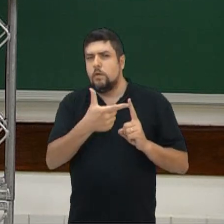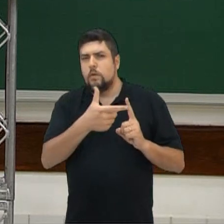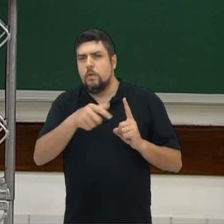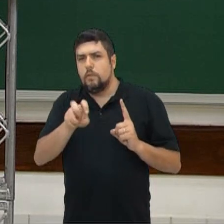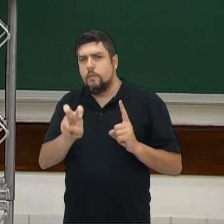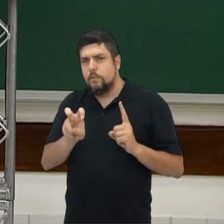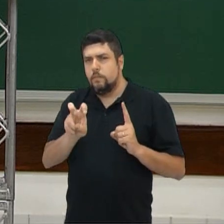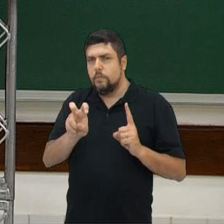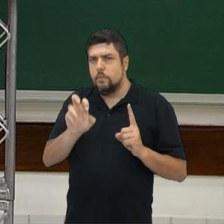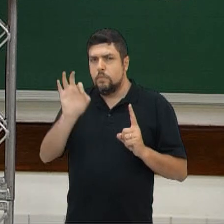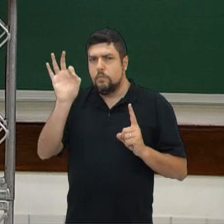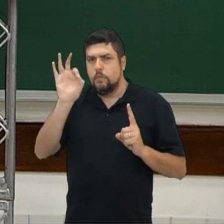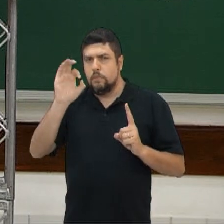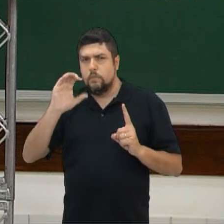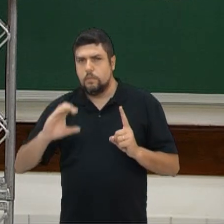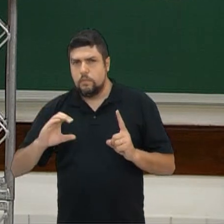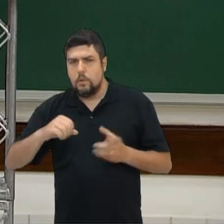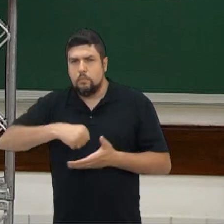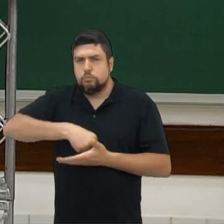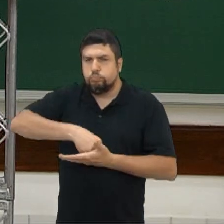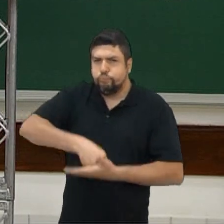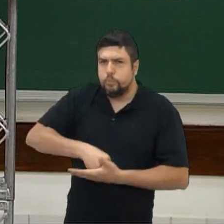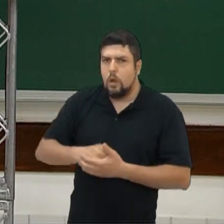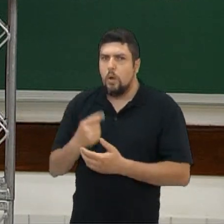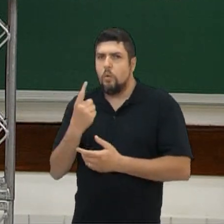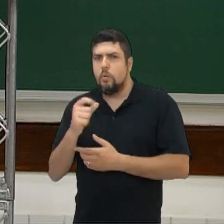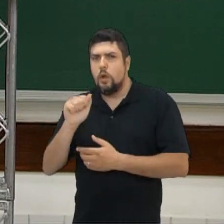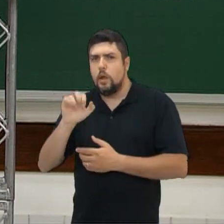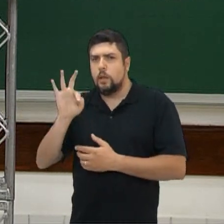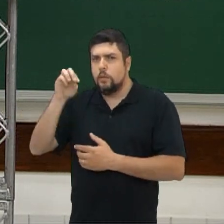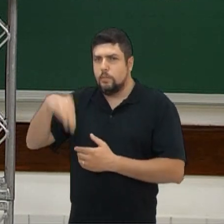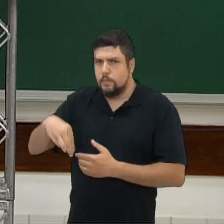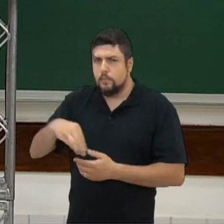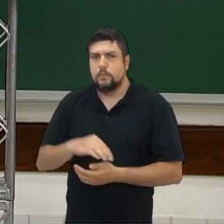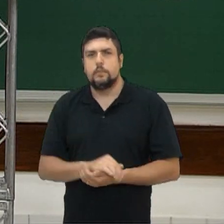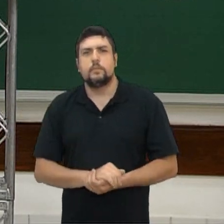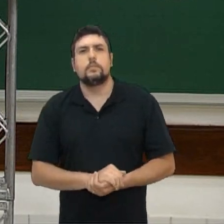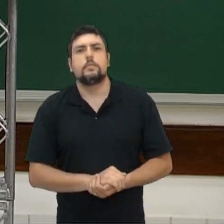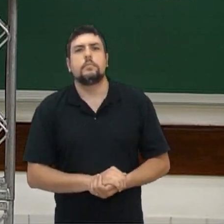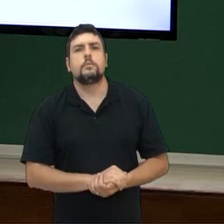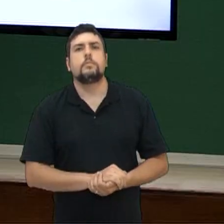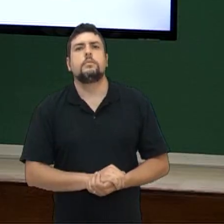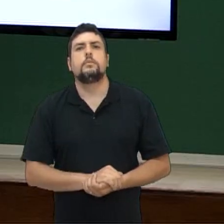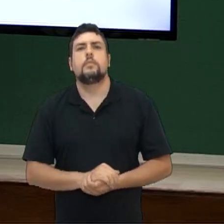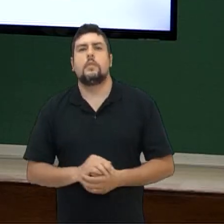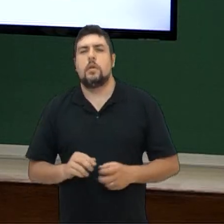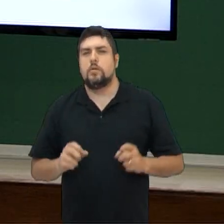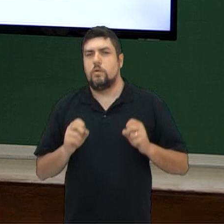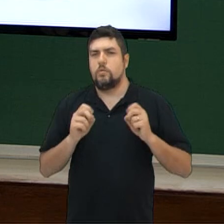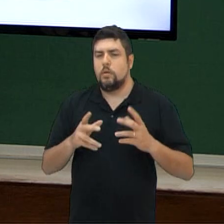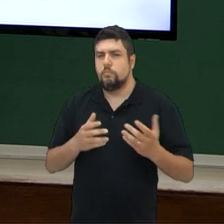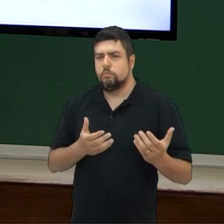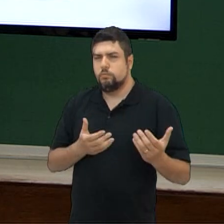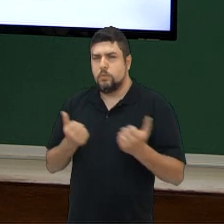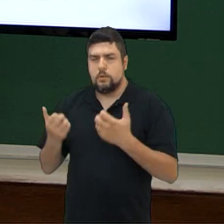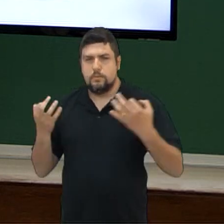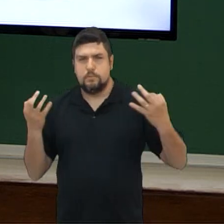1 atm. Show de bola? Beleza? Perfect. Para quem não entendeu, eu